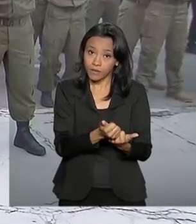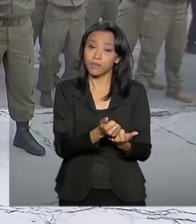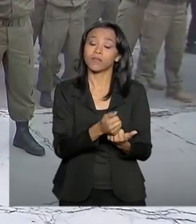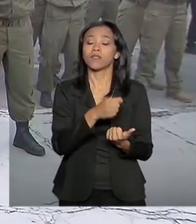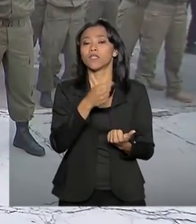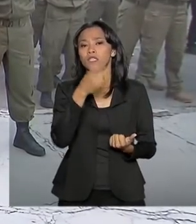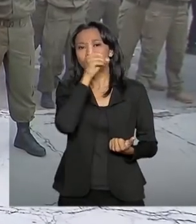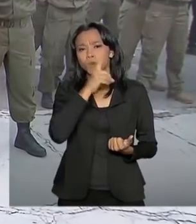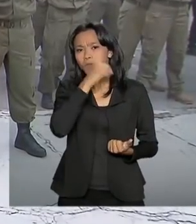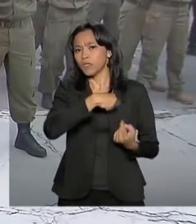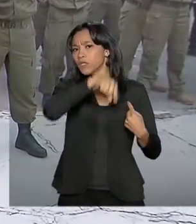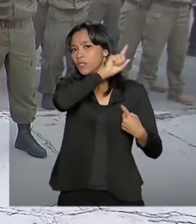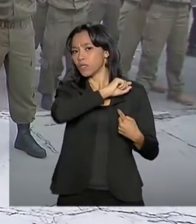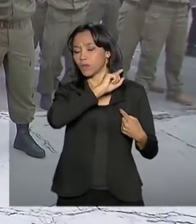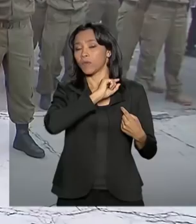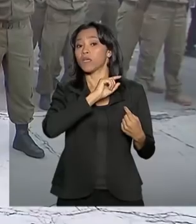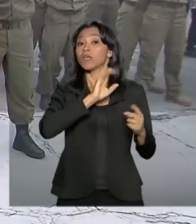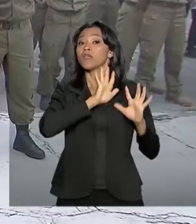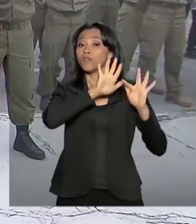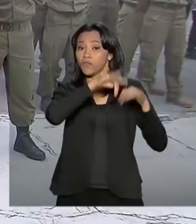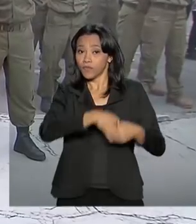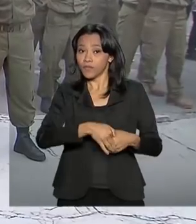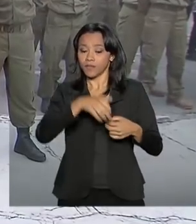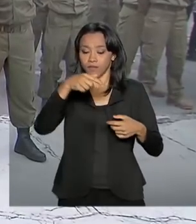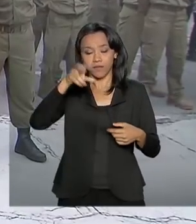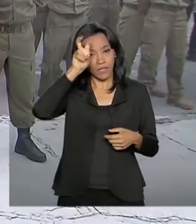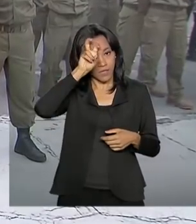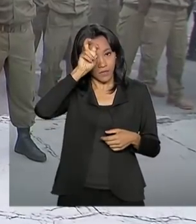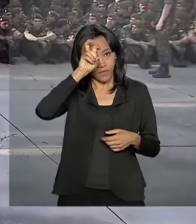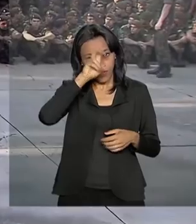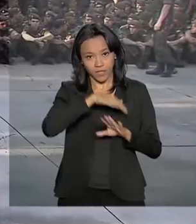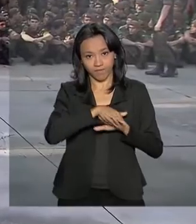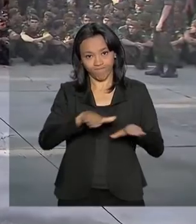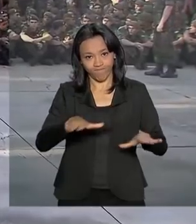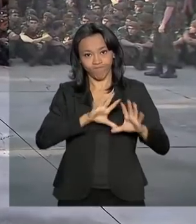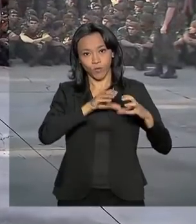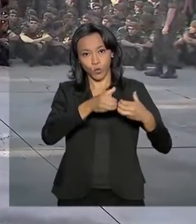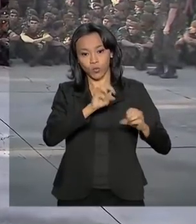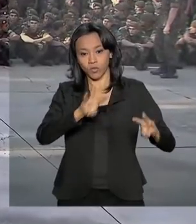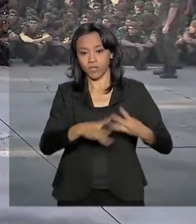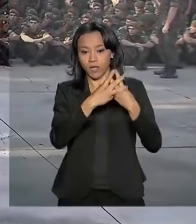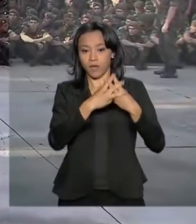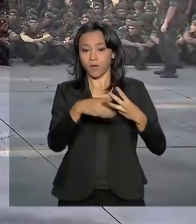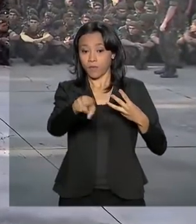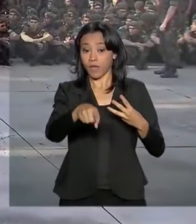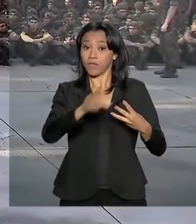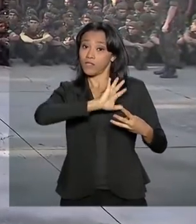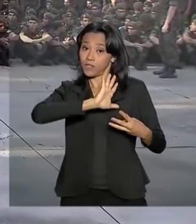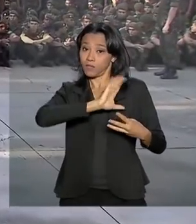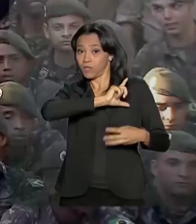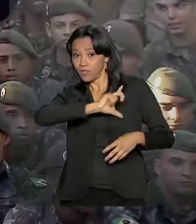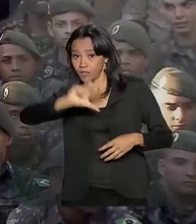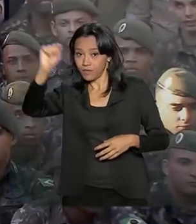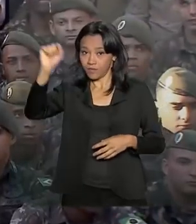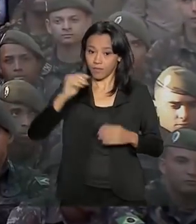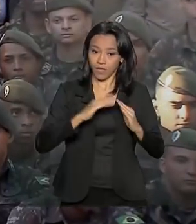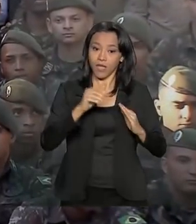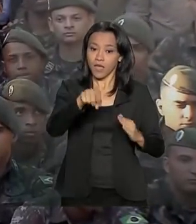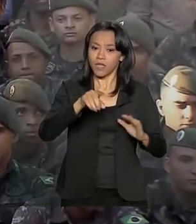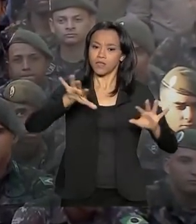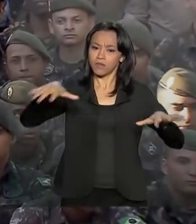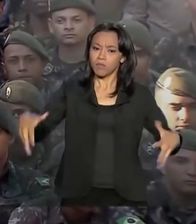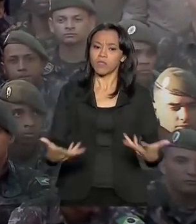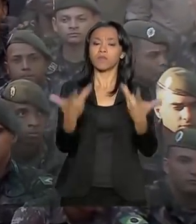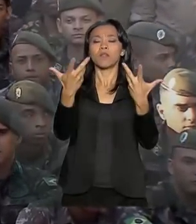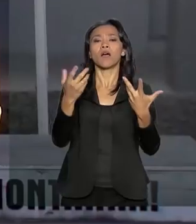ao Brasil no domingo e encerraram as atividades nesta quinta-feira na despedida os israelenses participaram de uma cerimônia